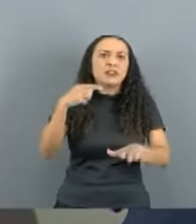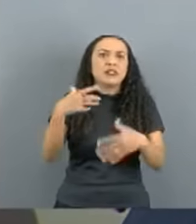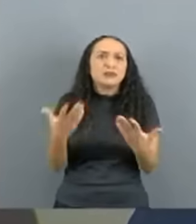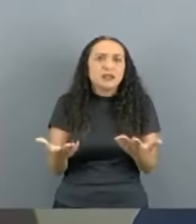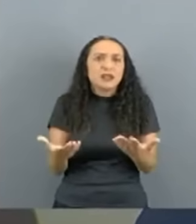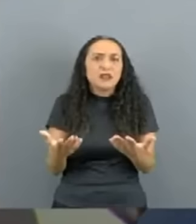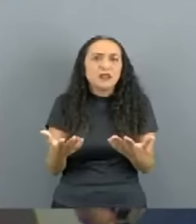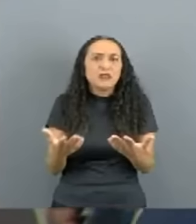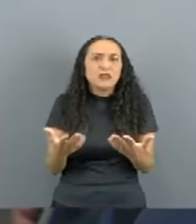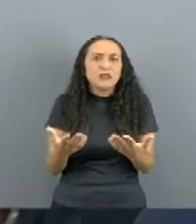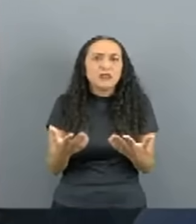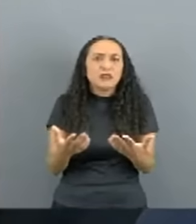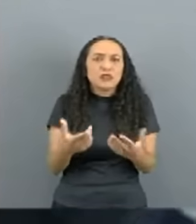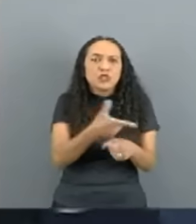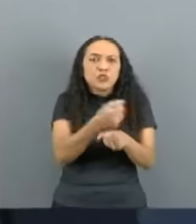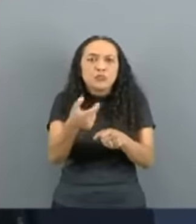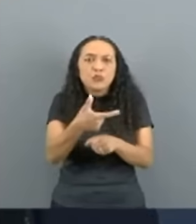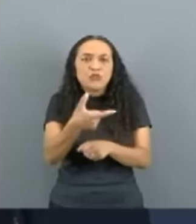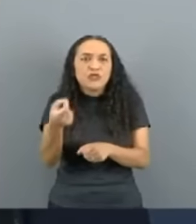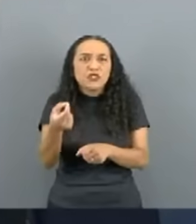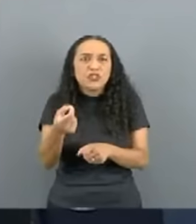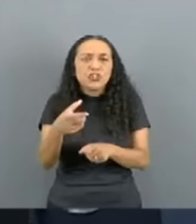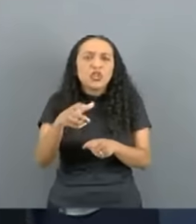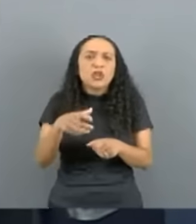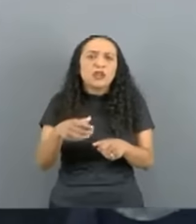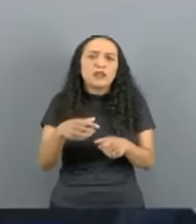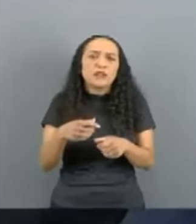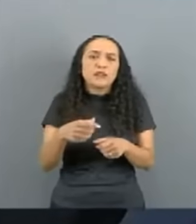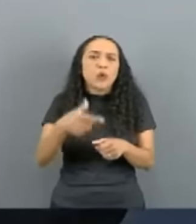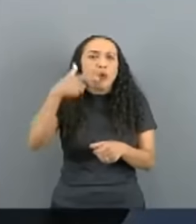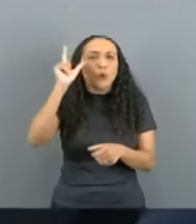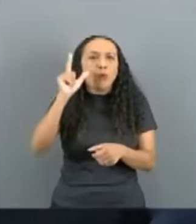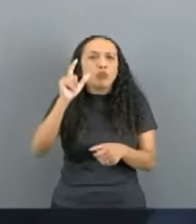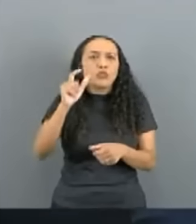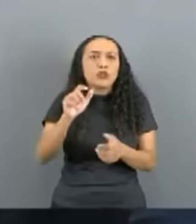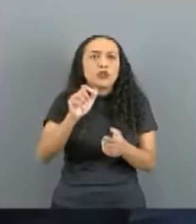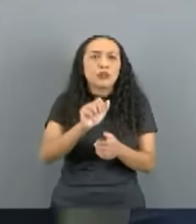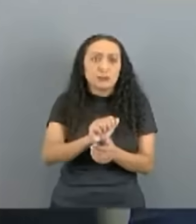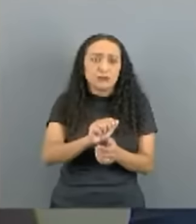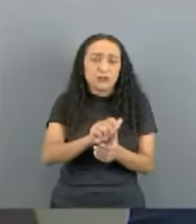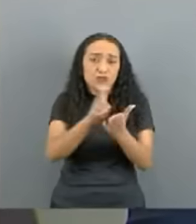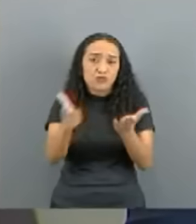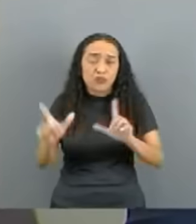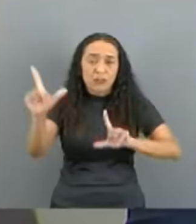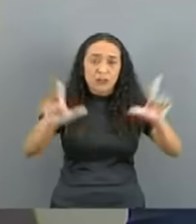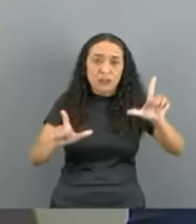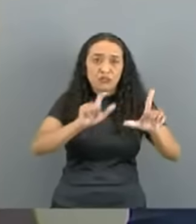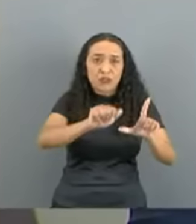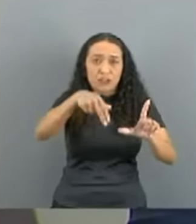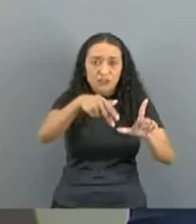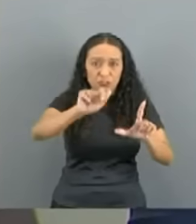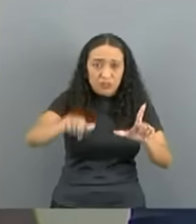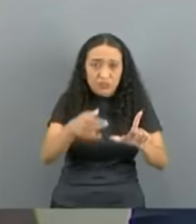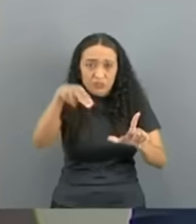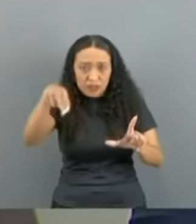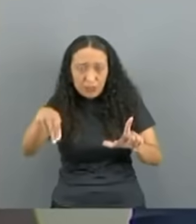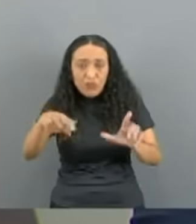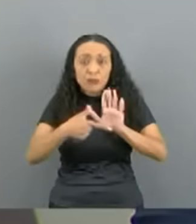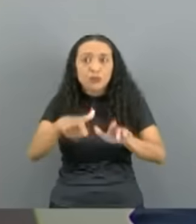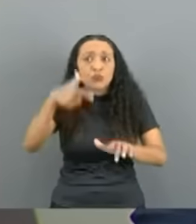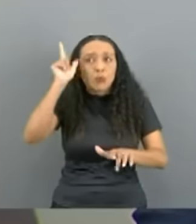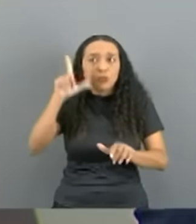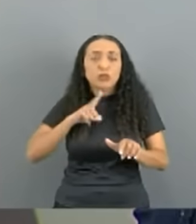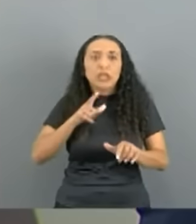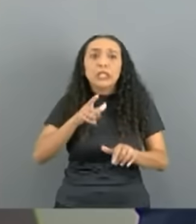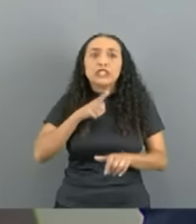o Fantástico mostrou ontem, do Jornal Nacional. O Jornal Nacional demonstrou ontem que estava na imprensa